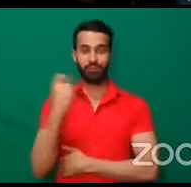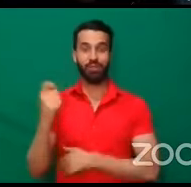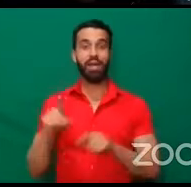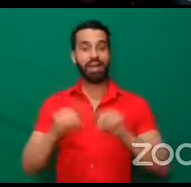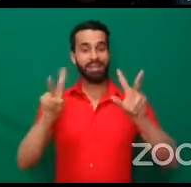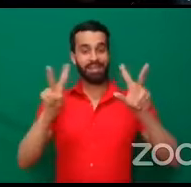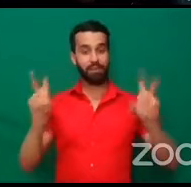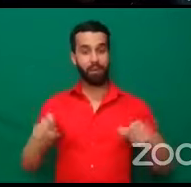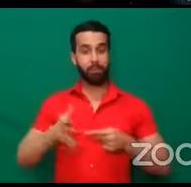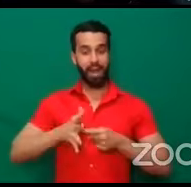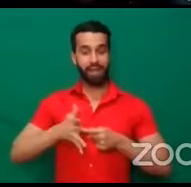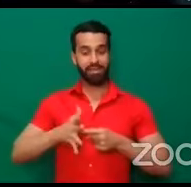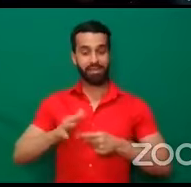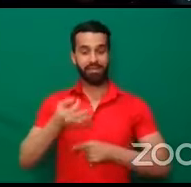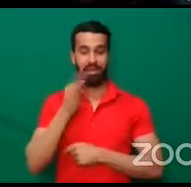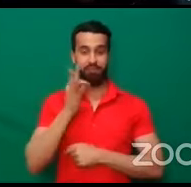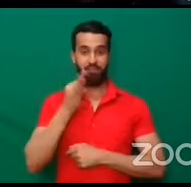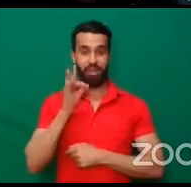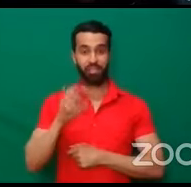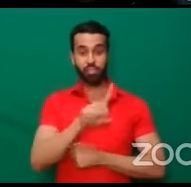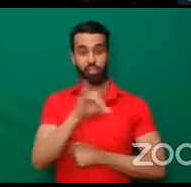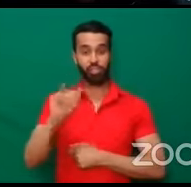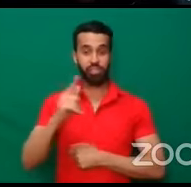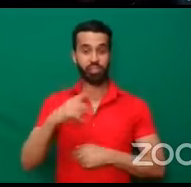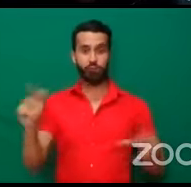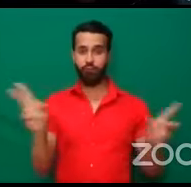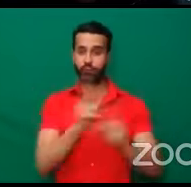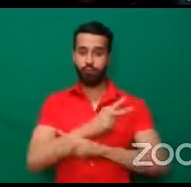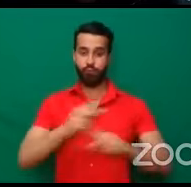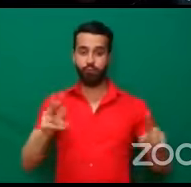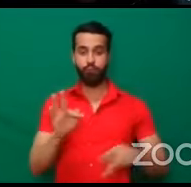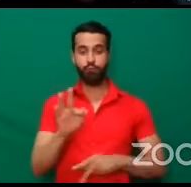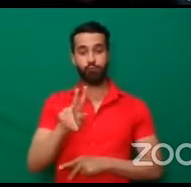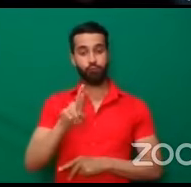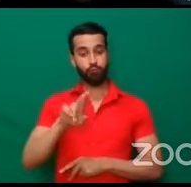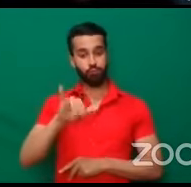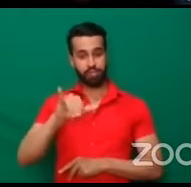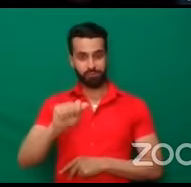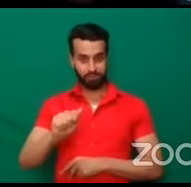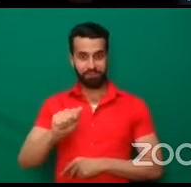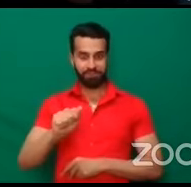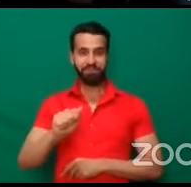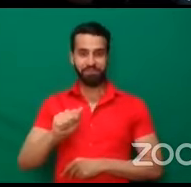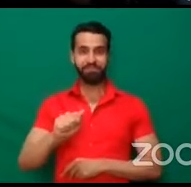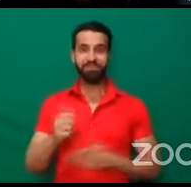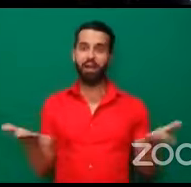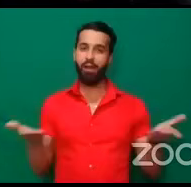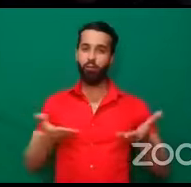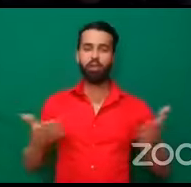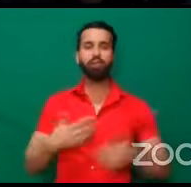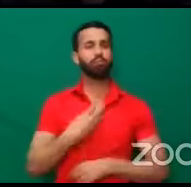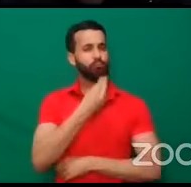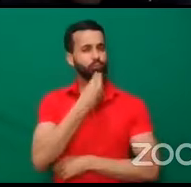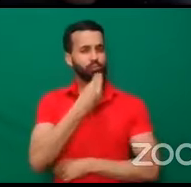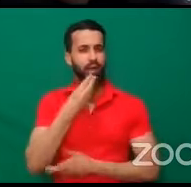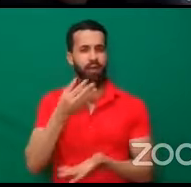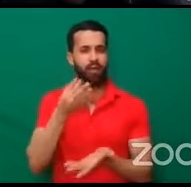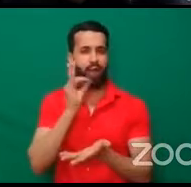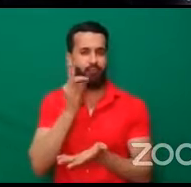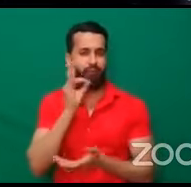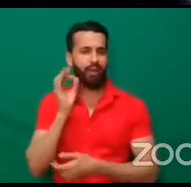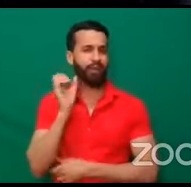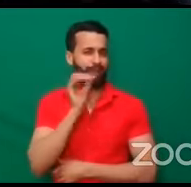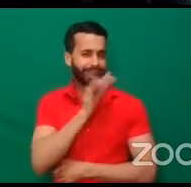Fúria. Então, Douglas, como é que essa questão, né? Será que seria bom um cafezinho bem quente agora, né? Então, eu queria que